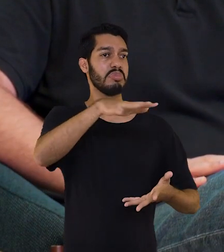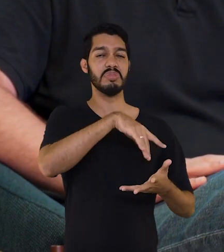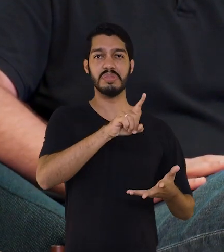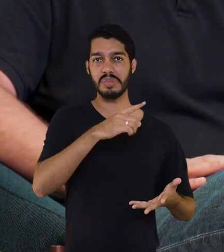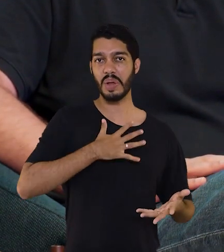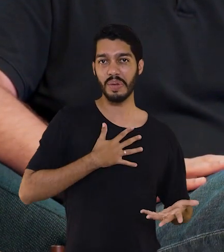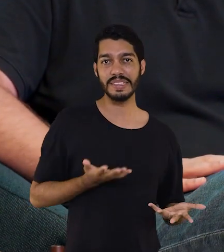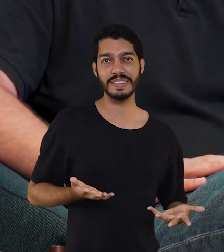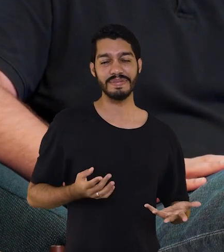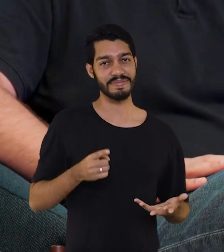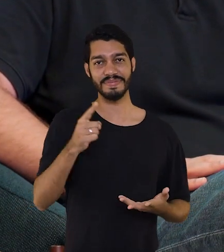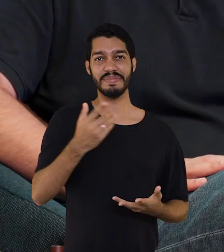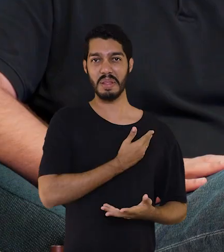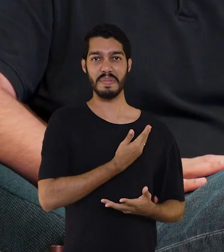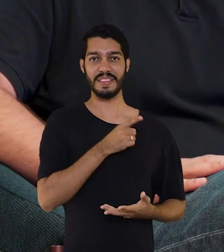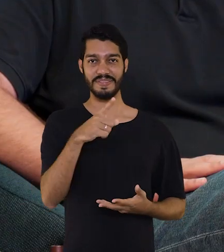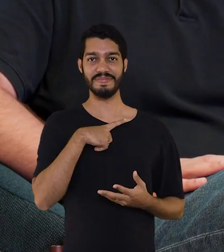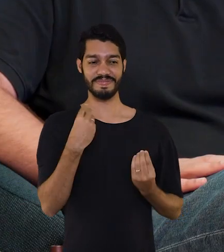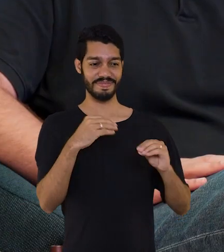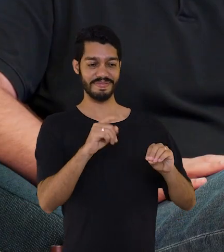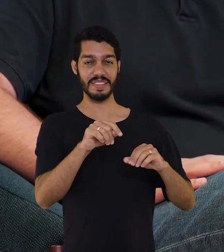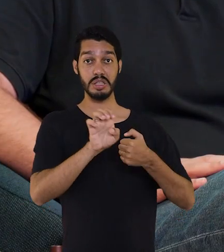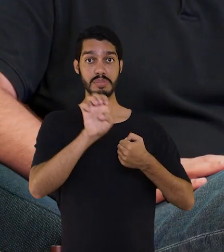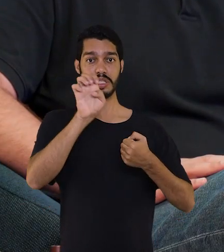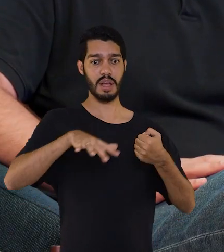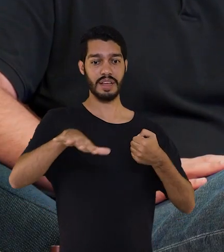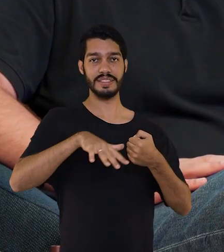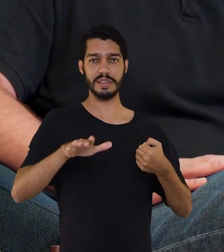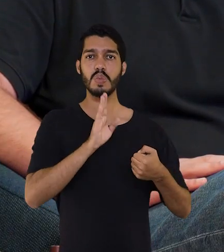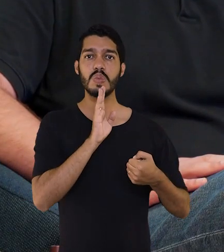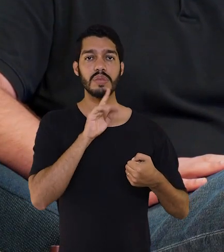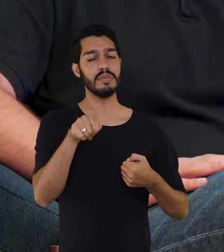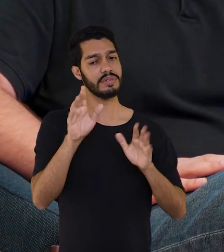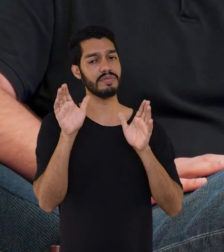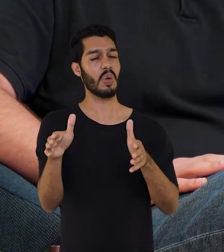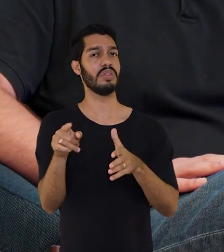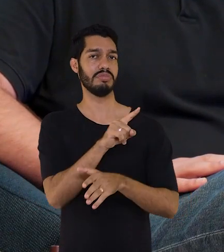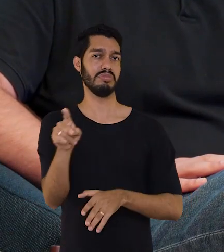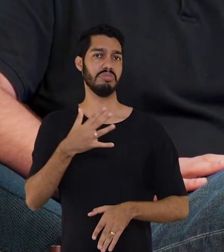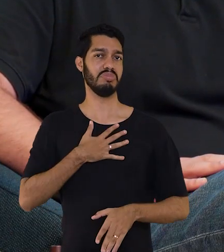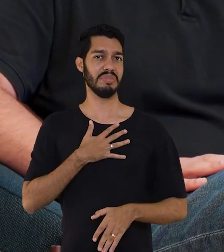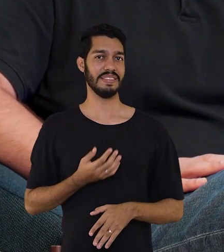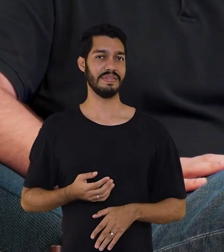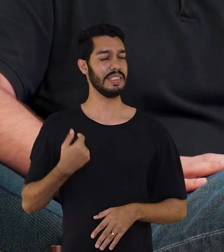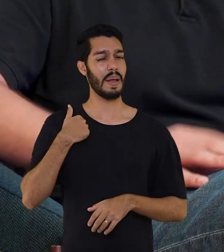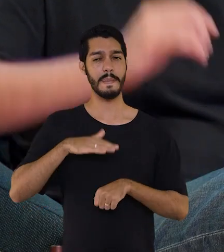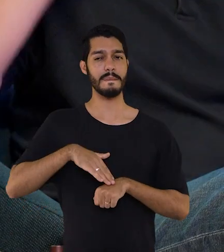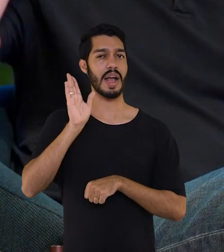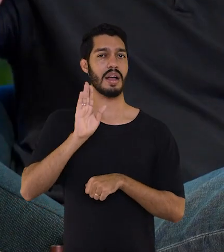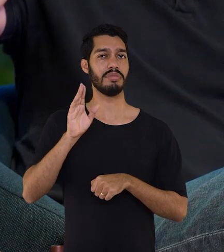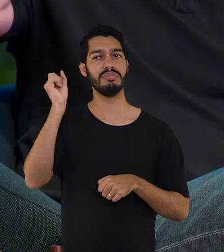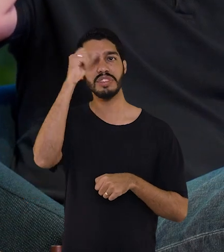vocês precisarem, para o nicho de vocês, né? Meus amigos aqui bem colocaram que vocês têm que ser especialistas no que vocês fazem, e esse é o foco, esse é o nicho que vocês